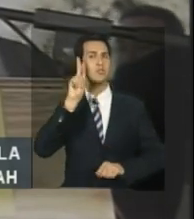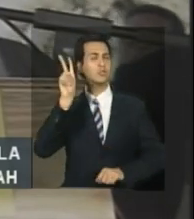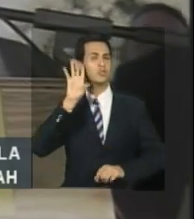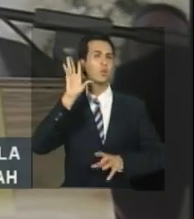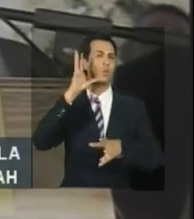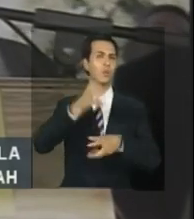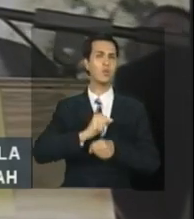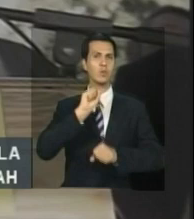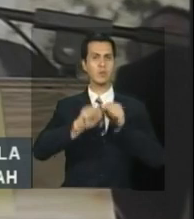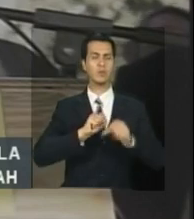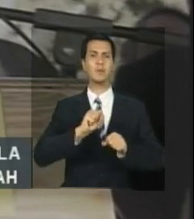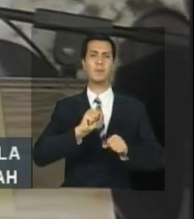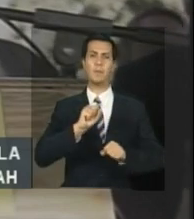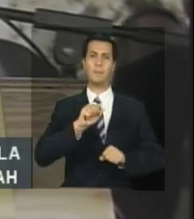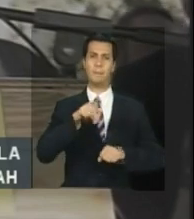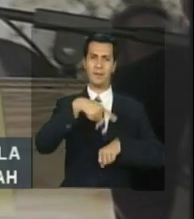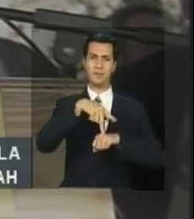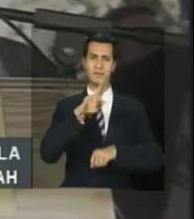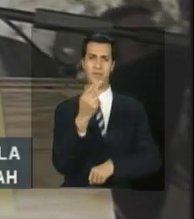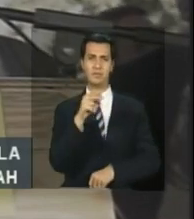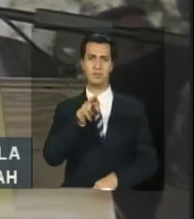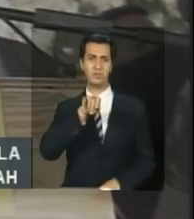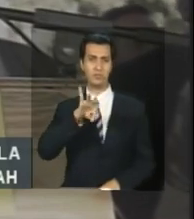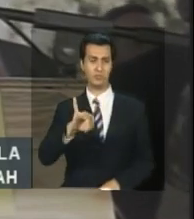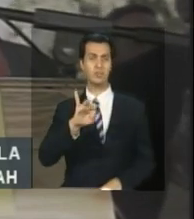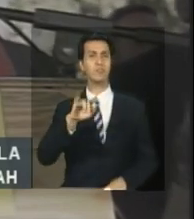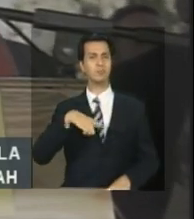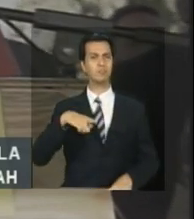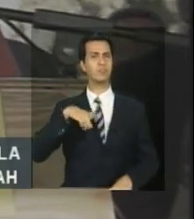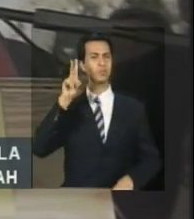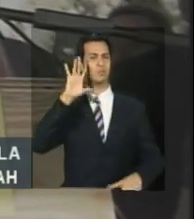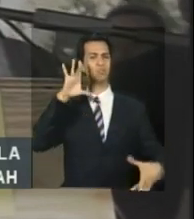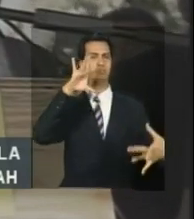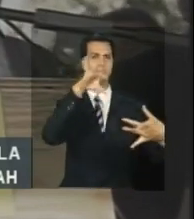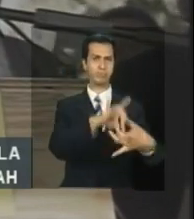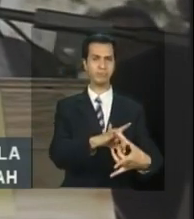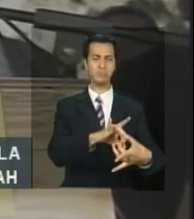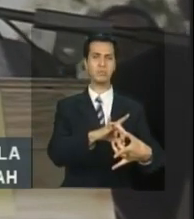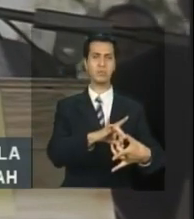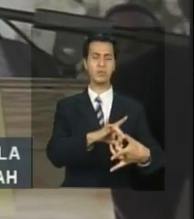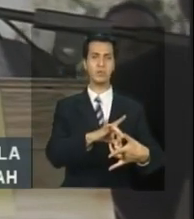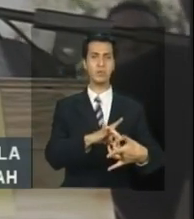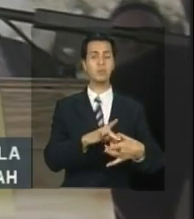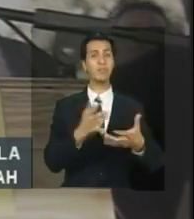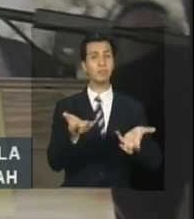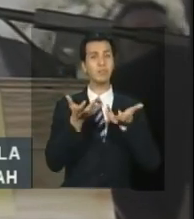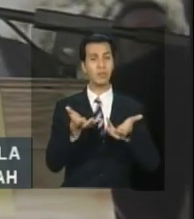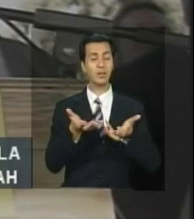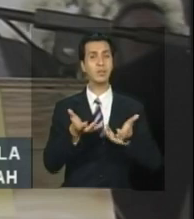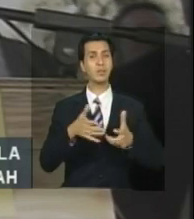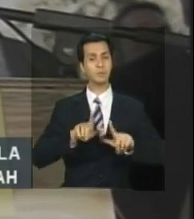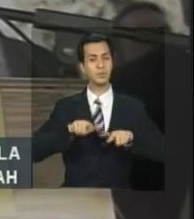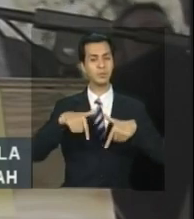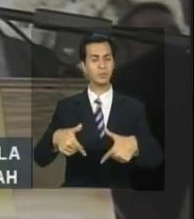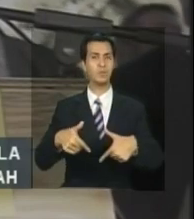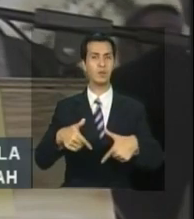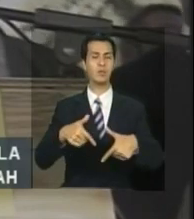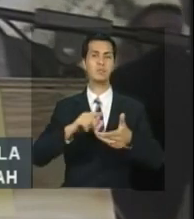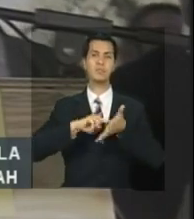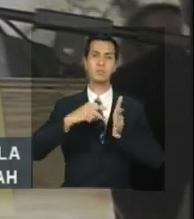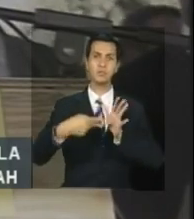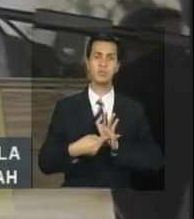une os dois países, o Brasil e o Haiti, e busca dar um novo significado